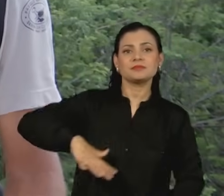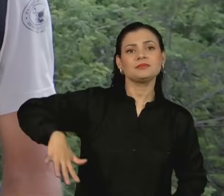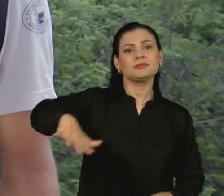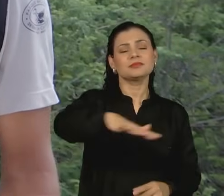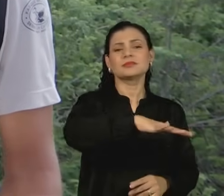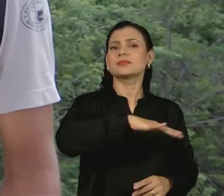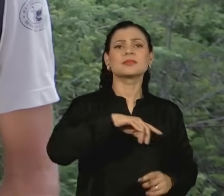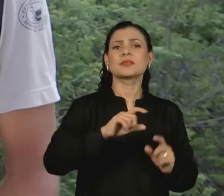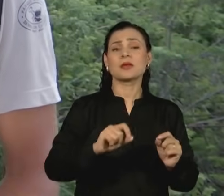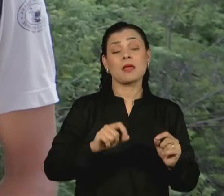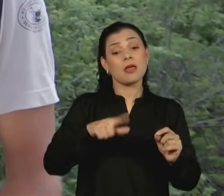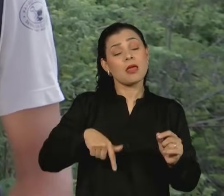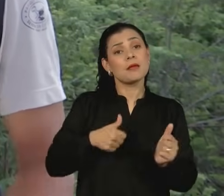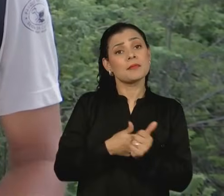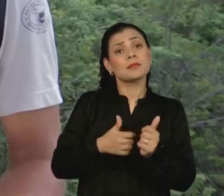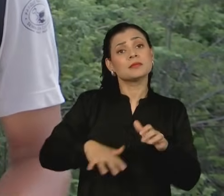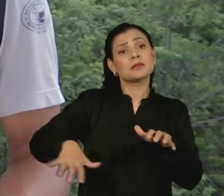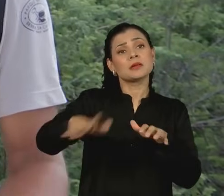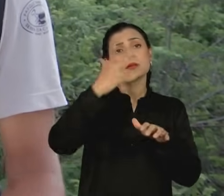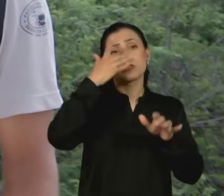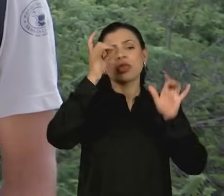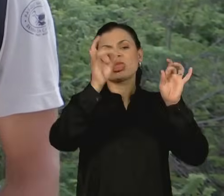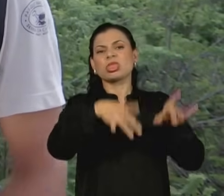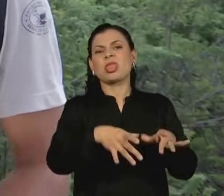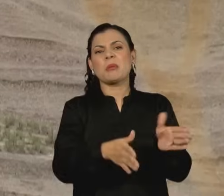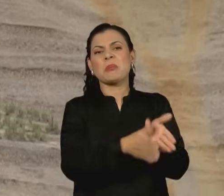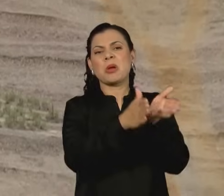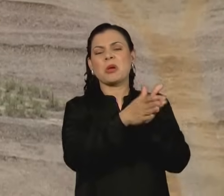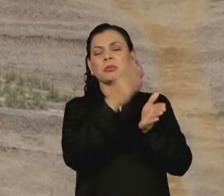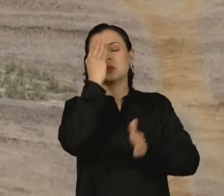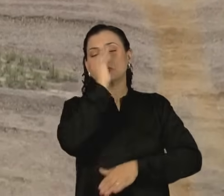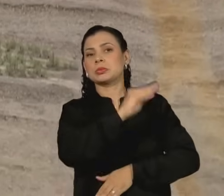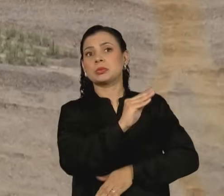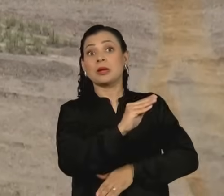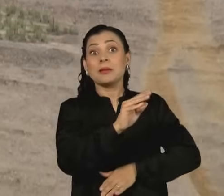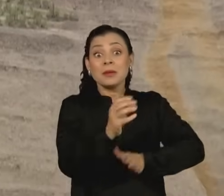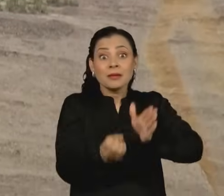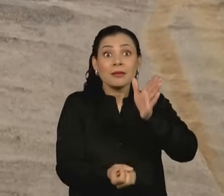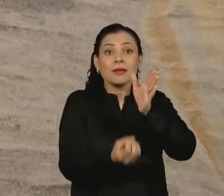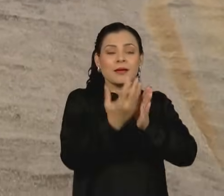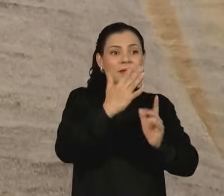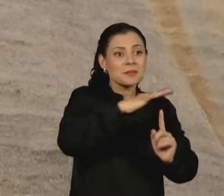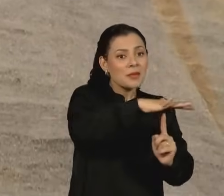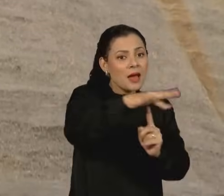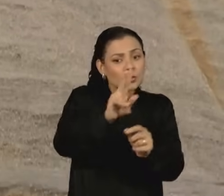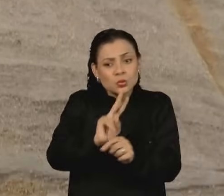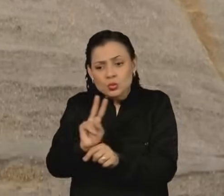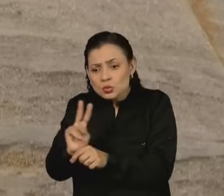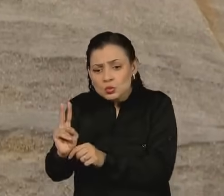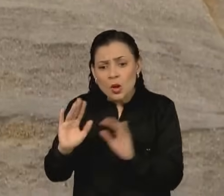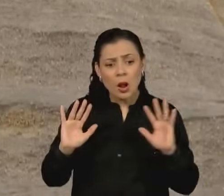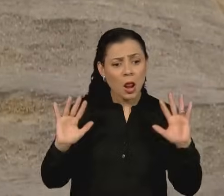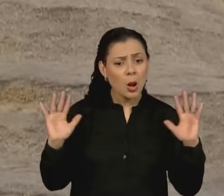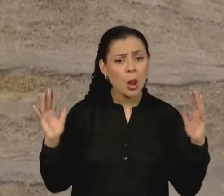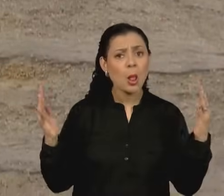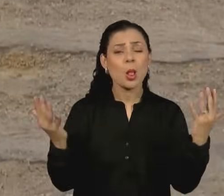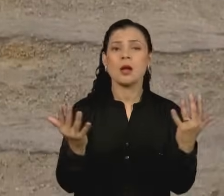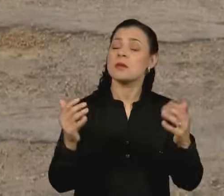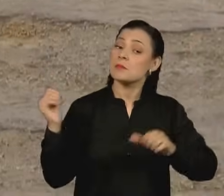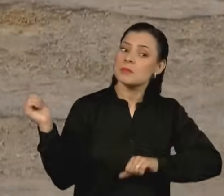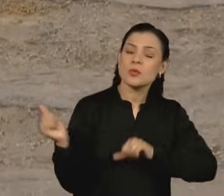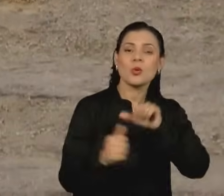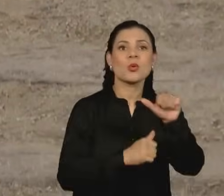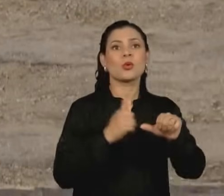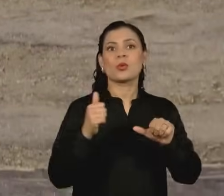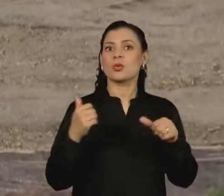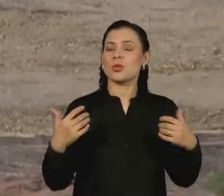região esquecida, uma região pobre, e com a criação do parque, mudou totalmente a nossa